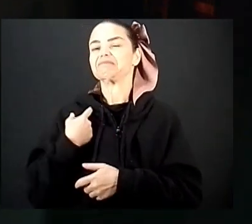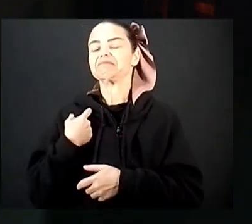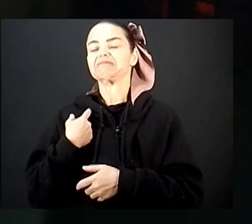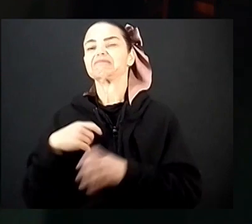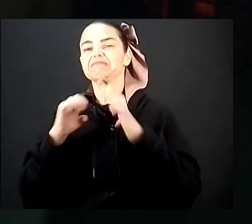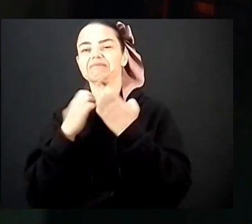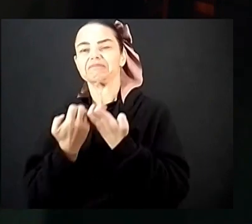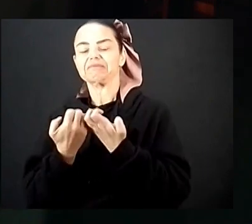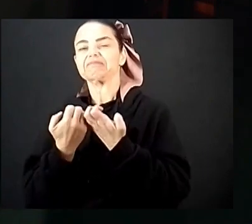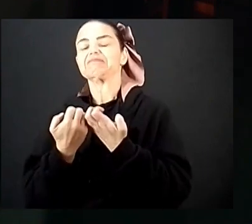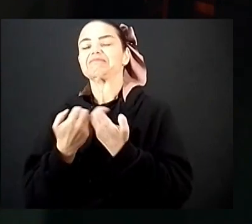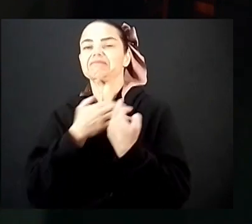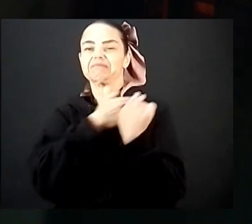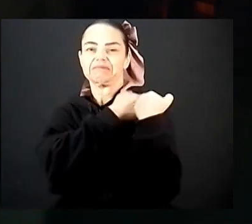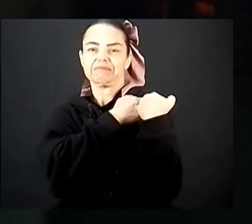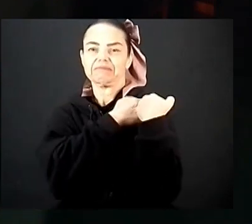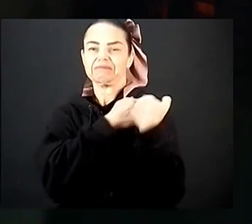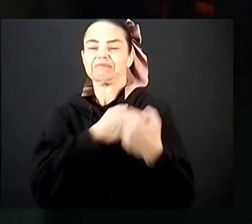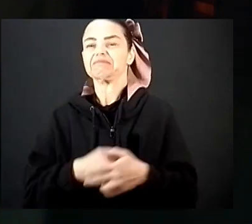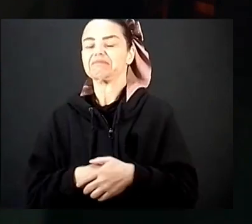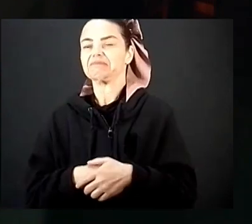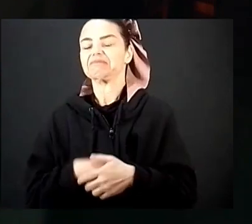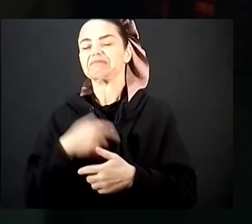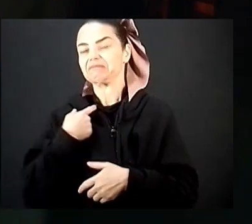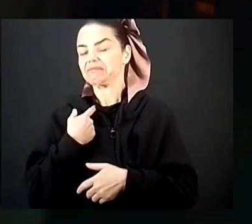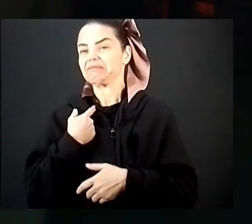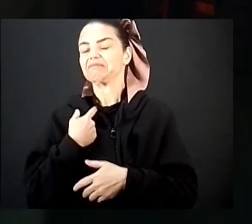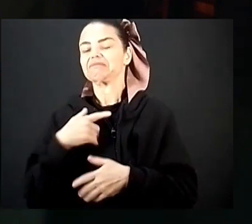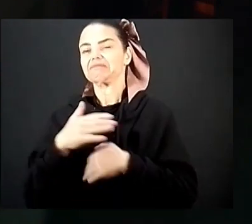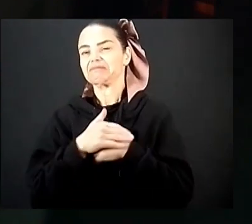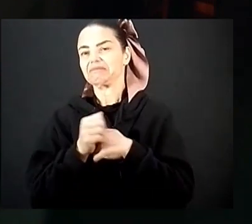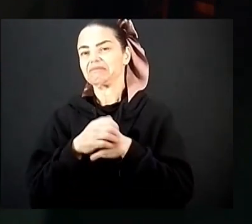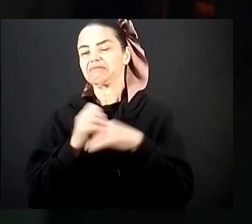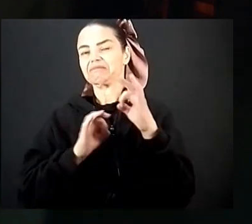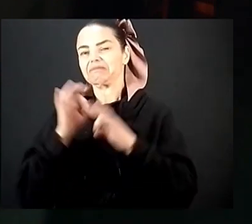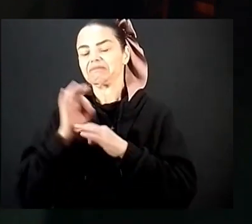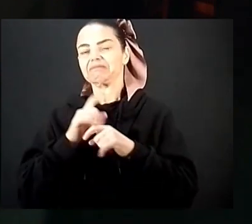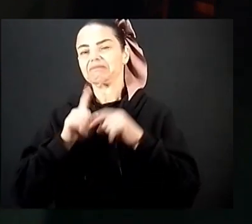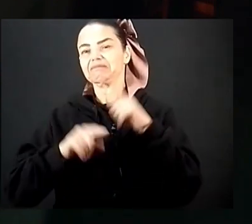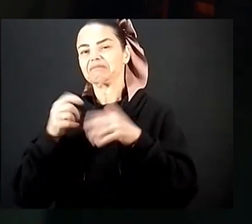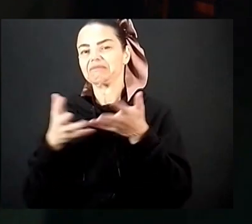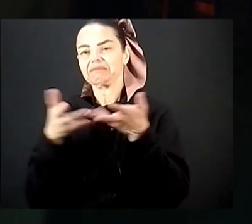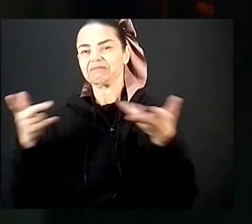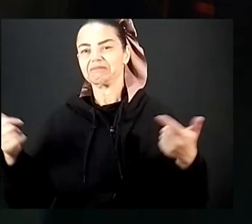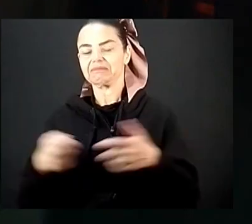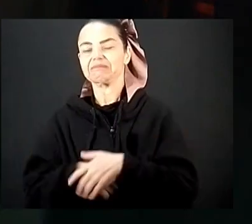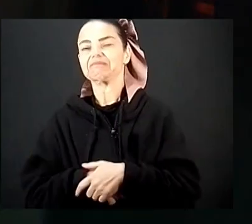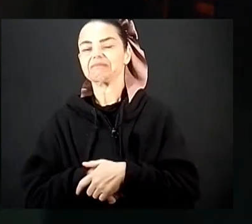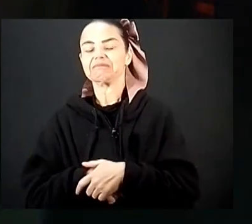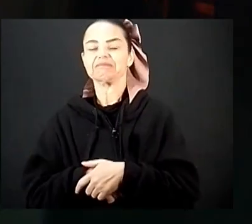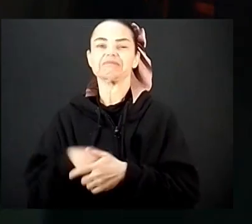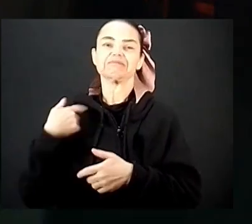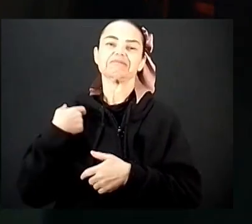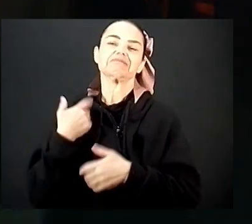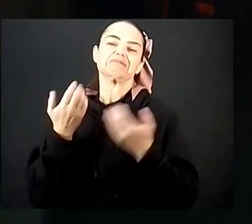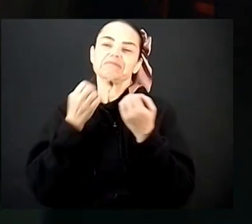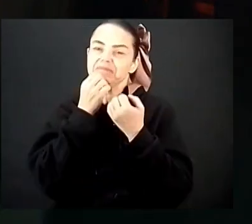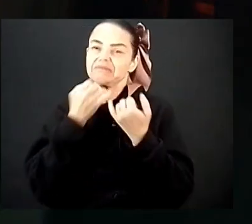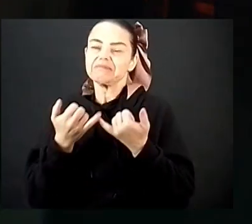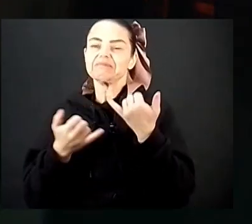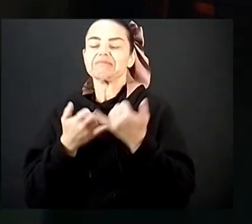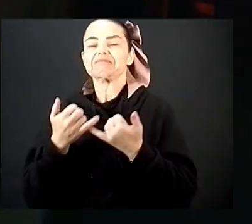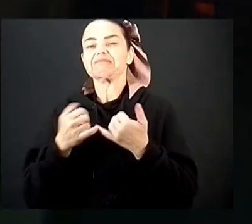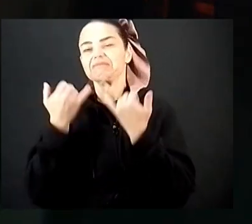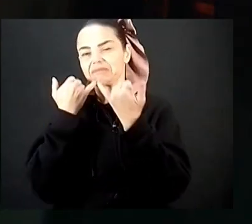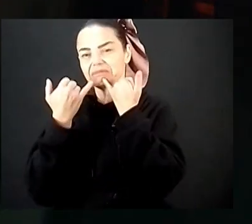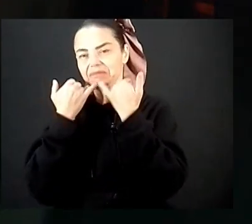muita responsabilidade e muito carinho, preparando materiais excelentes de entretenimento para você, tá bom? E de informação também, é